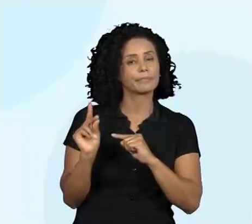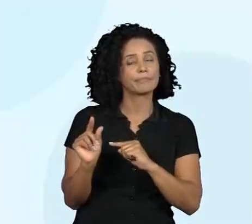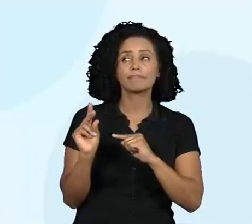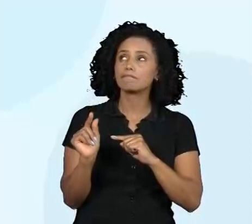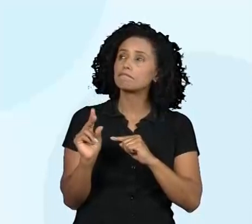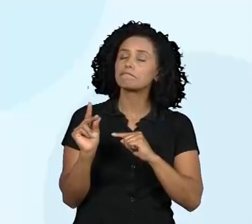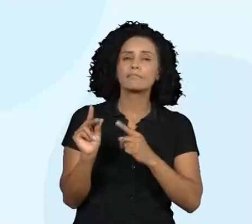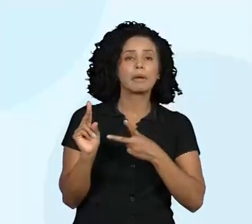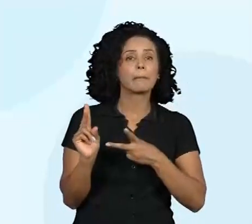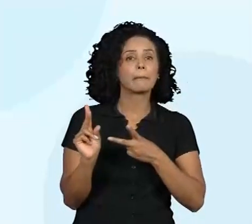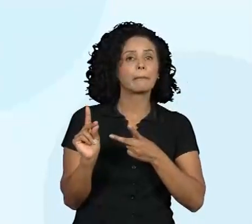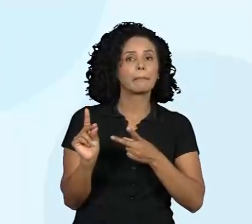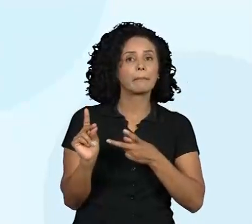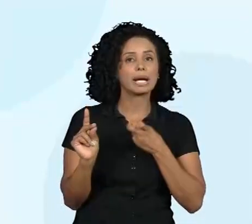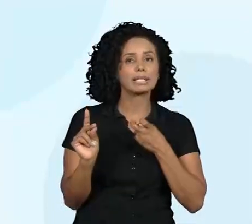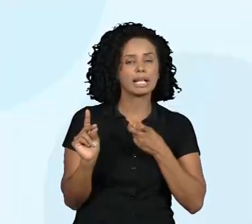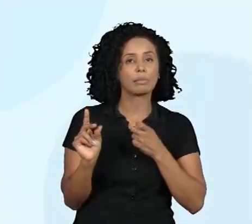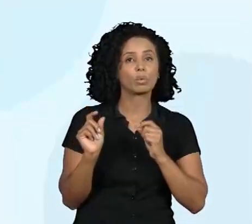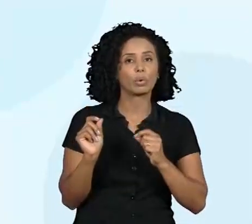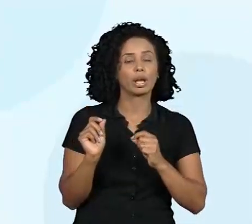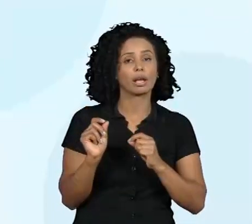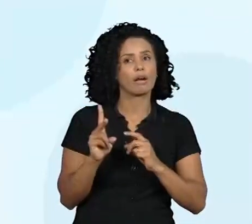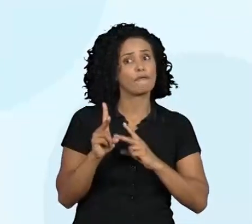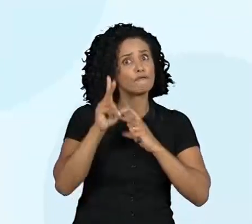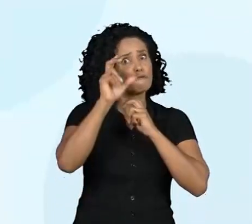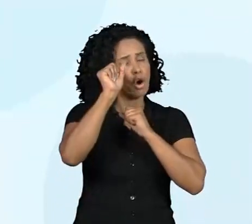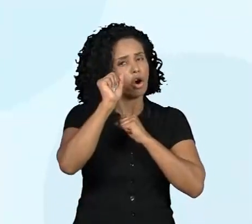podemos perceber que o som é forte,